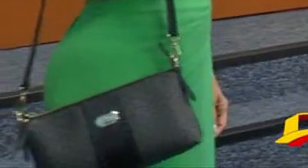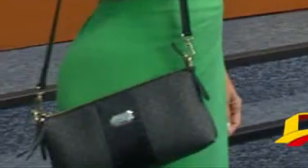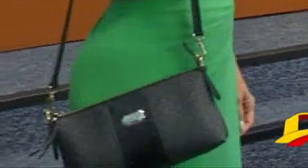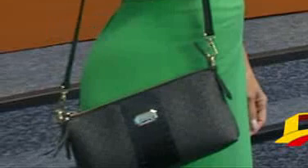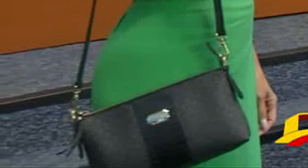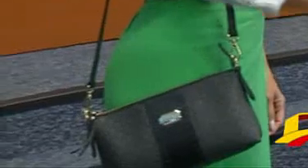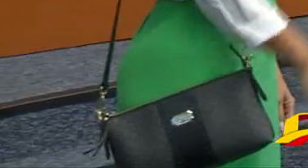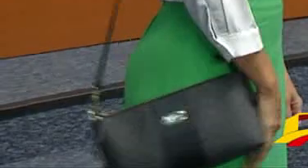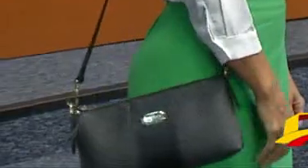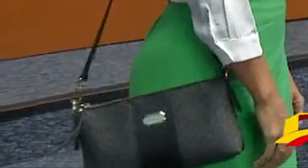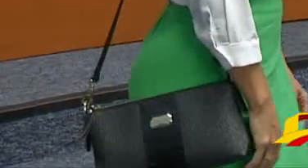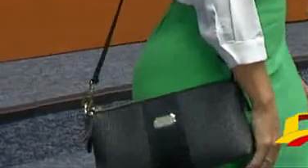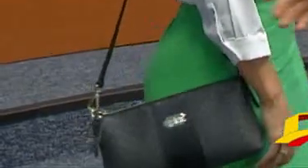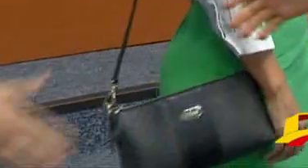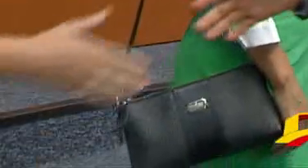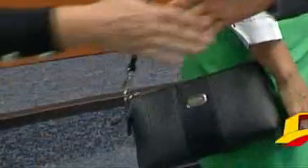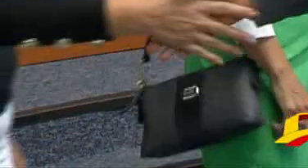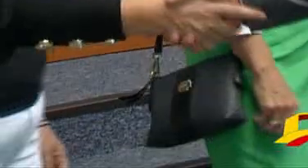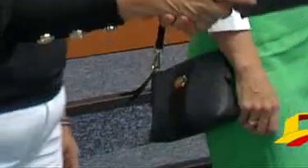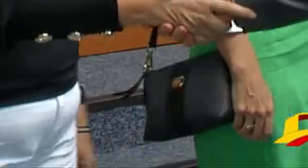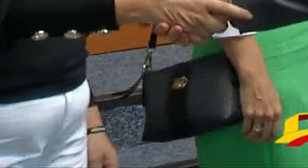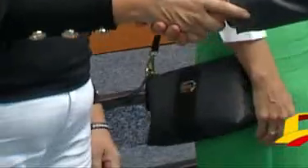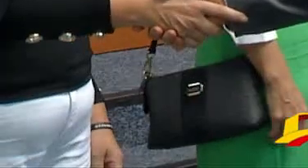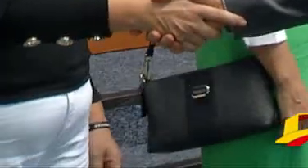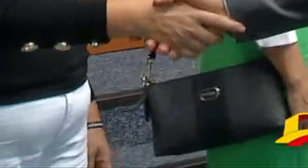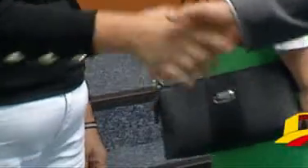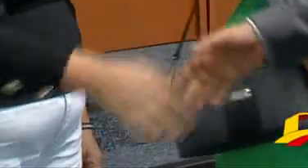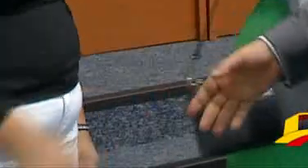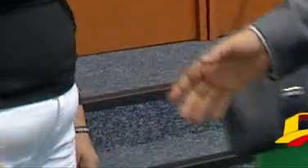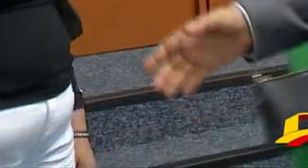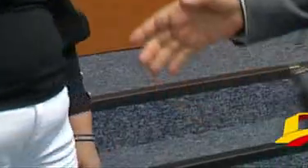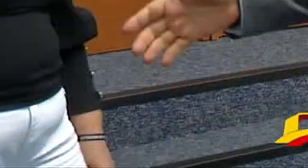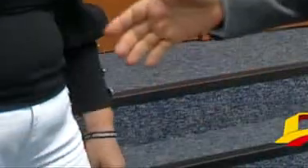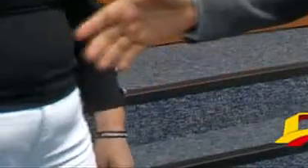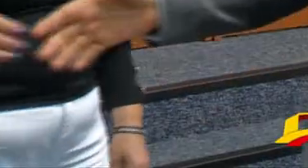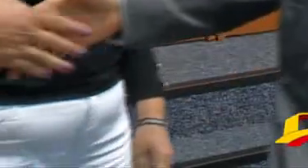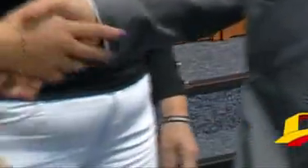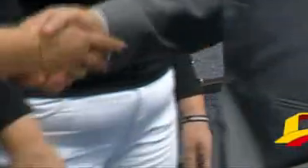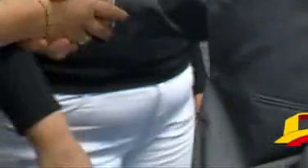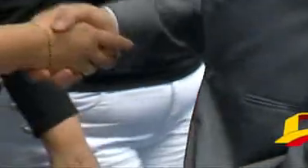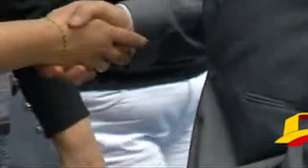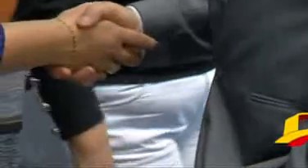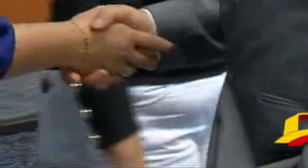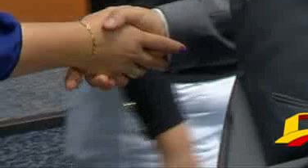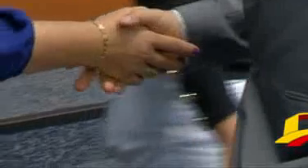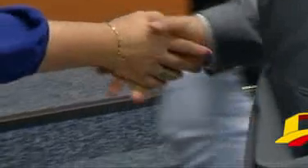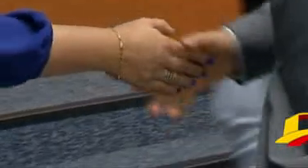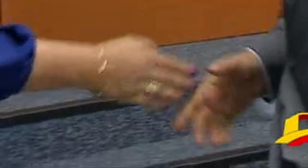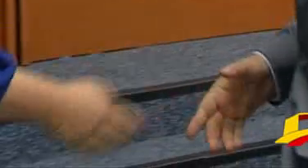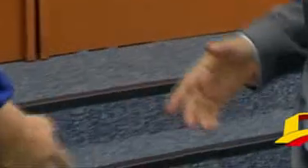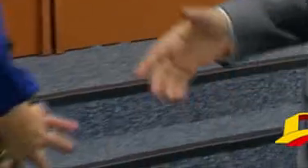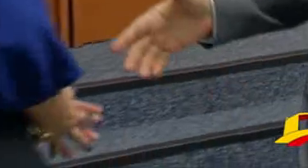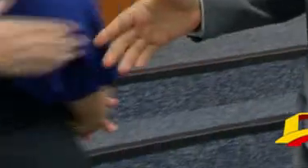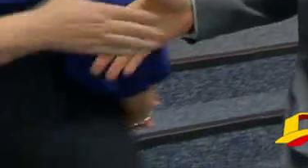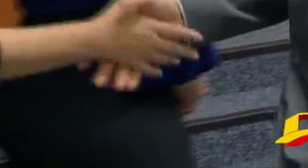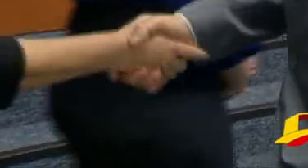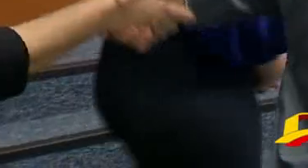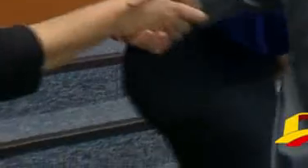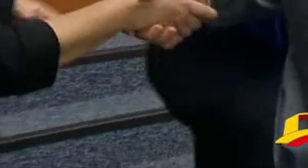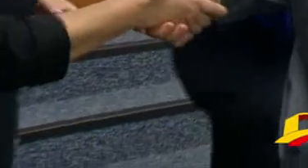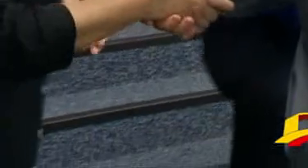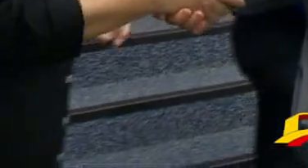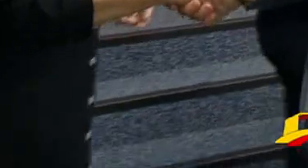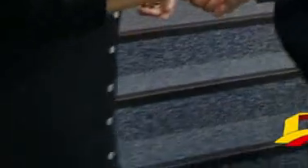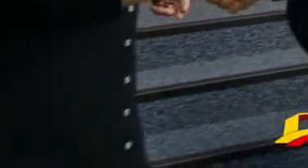os peregrinos do cuidar os representantes da secretaria do meio ambiente proteção e bem-estar animal de Sorocaba